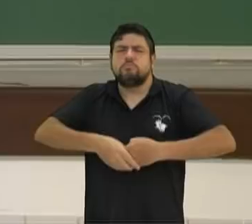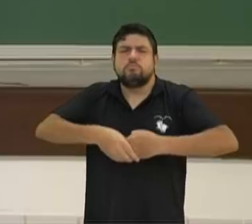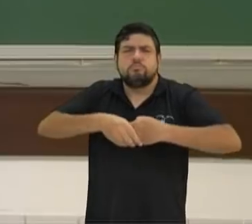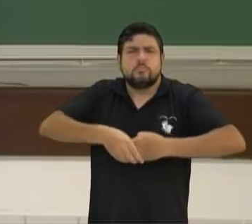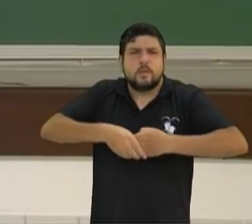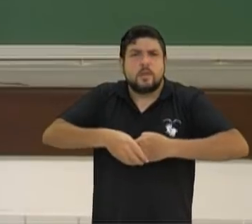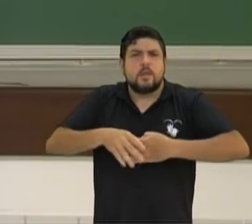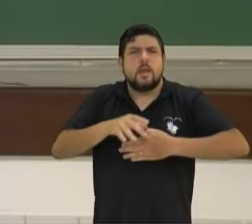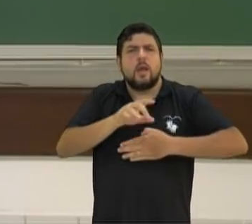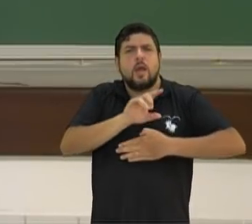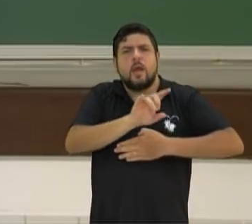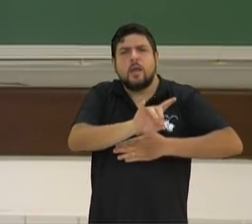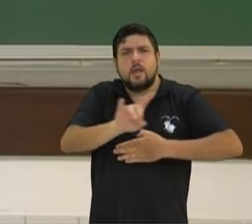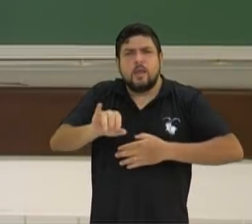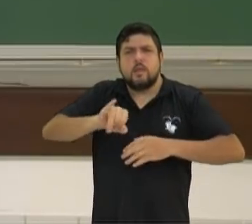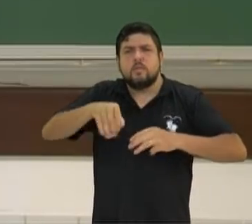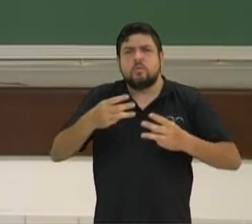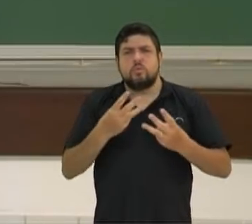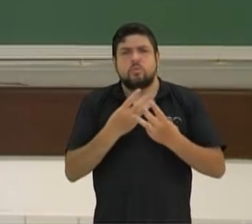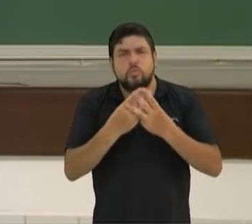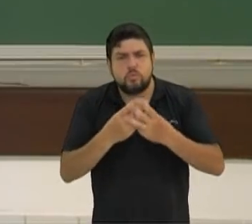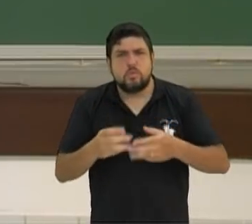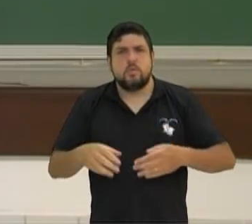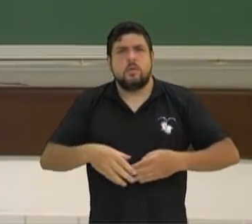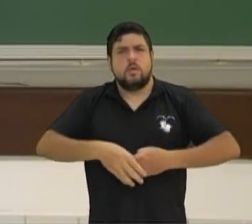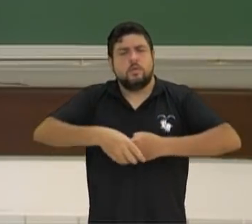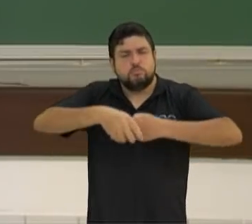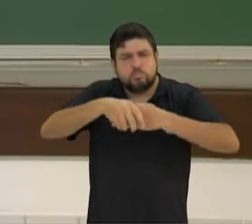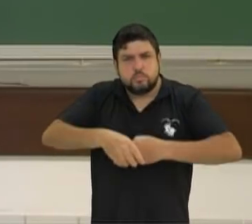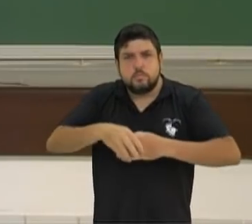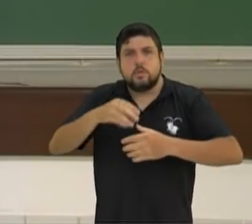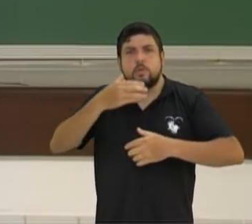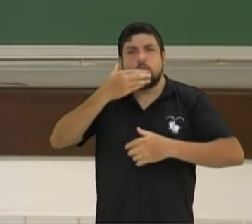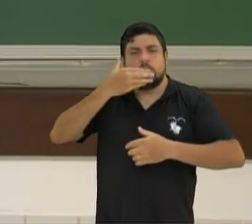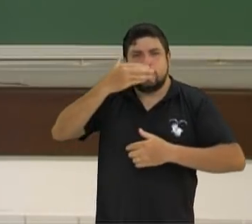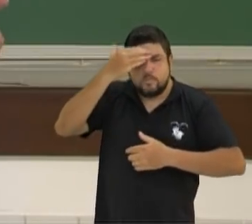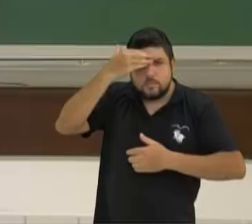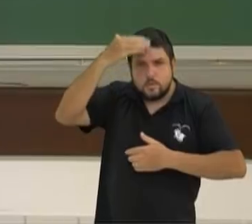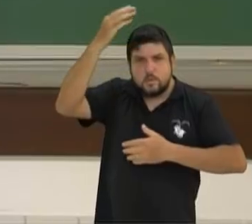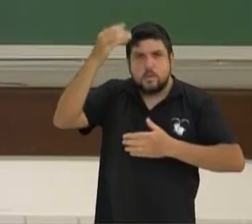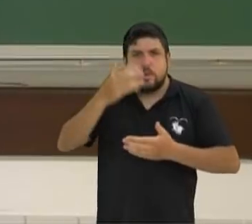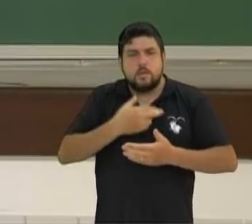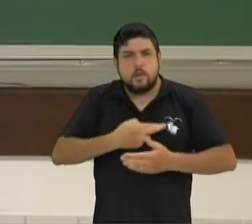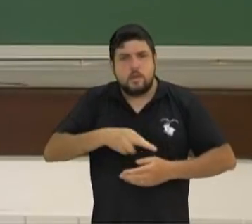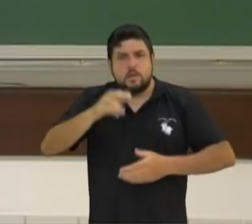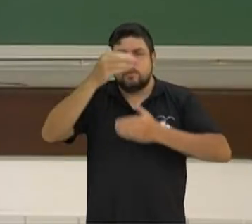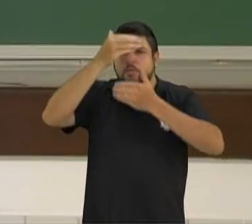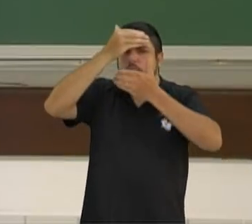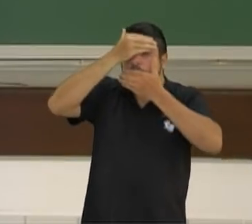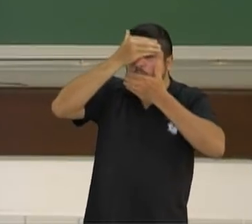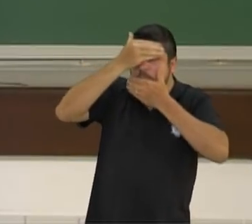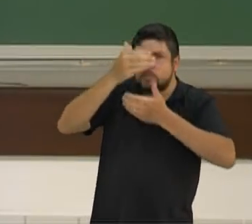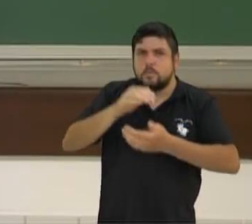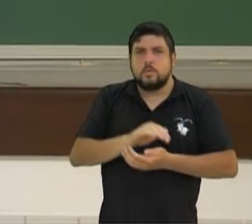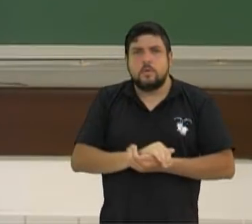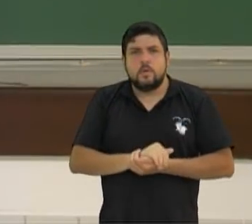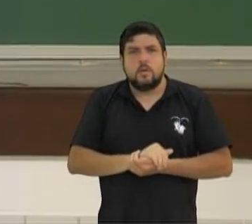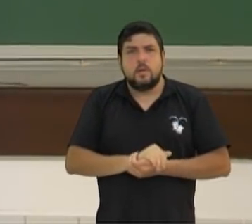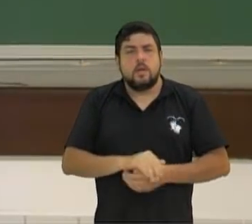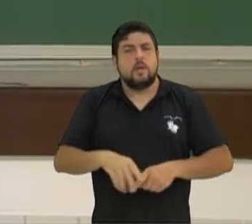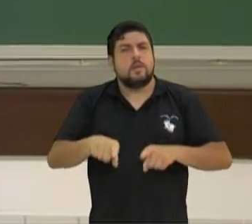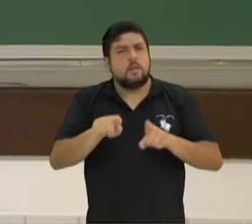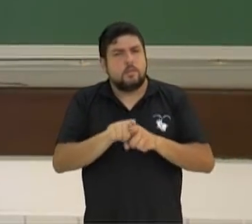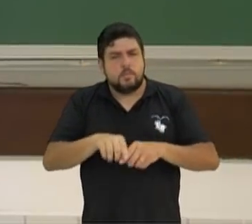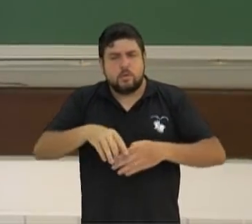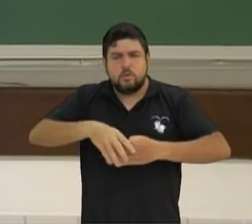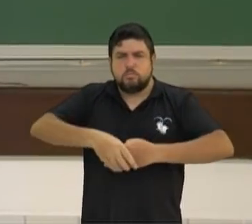Shalom para todos os judeus, Salam Aleikum para os muçulmanos, Axé para